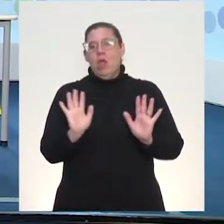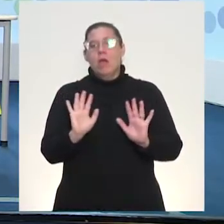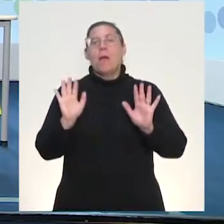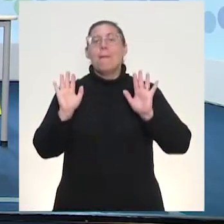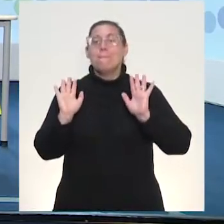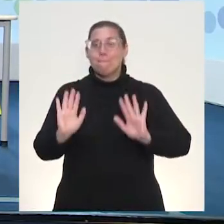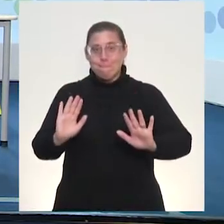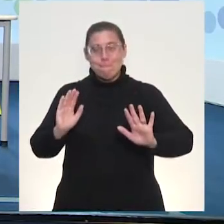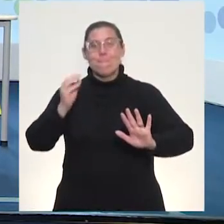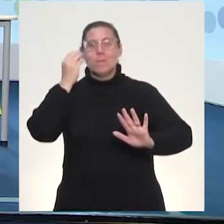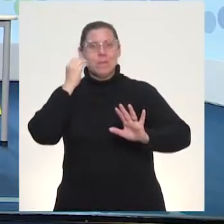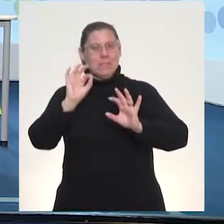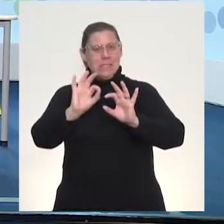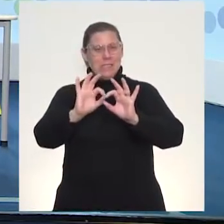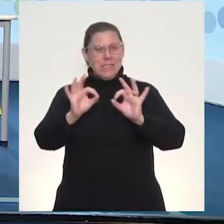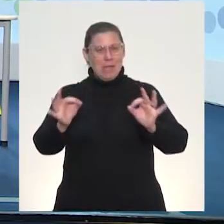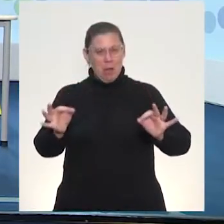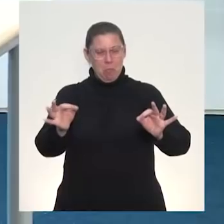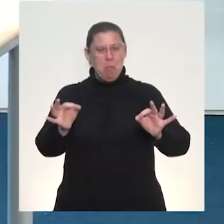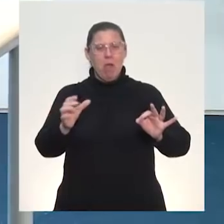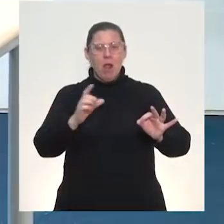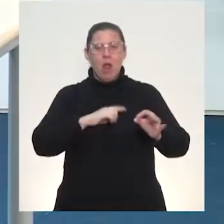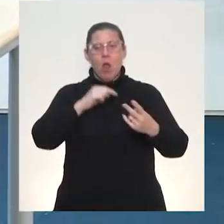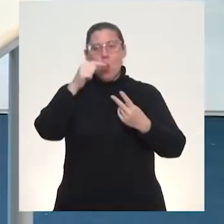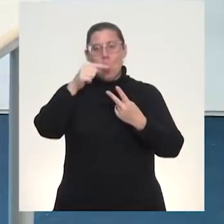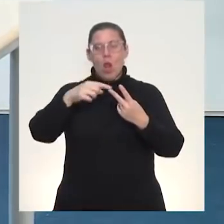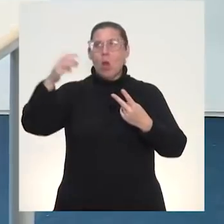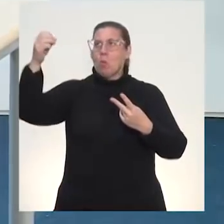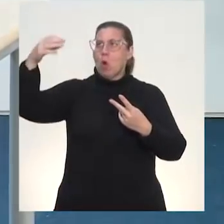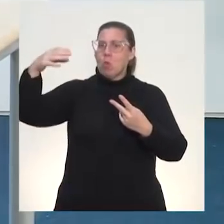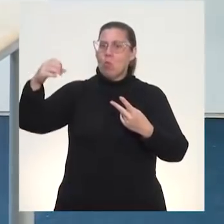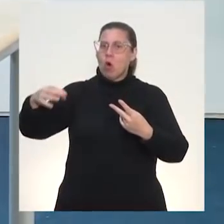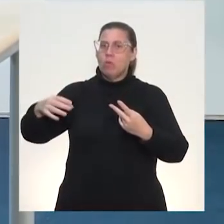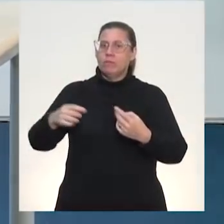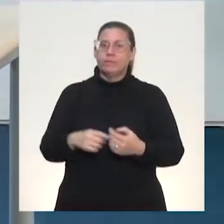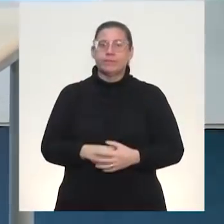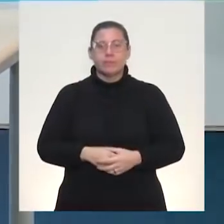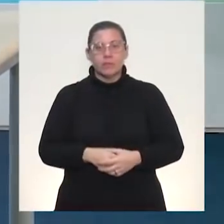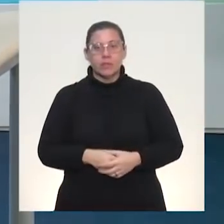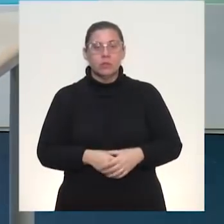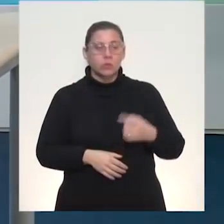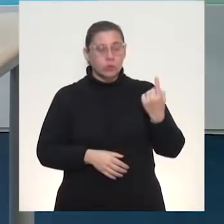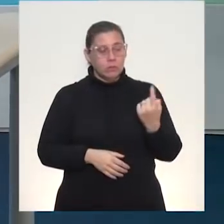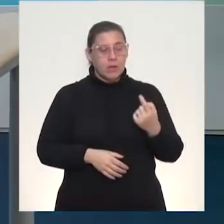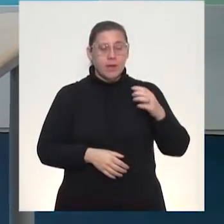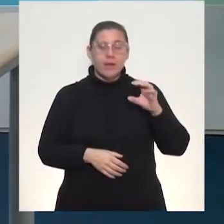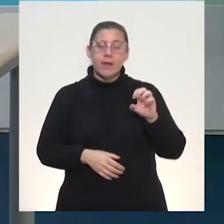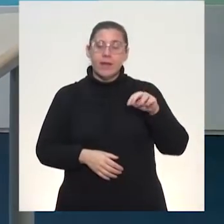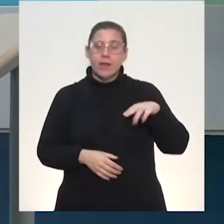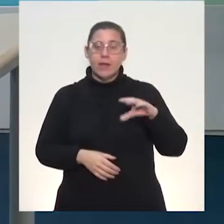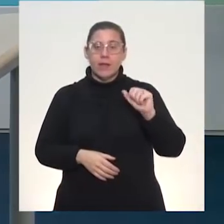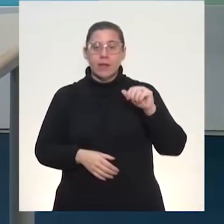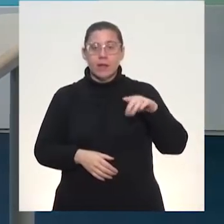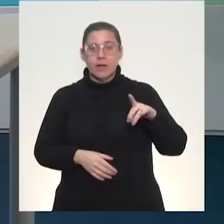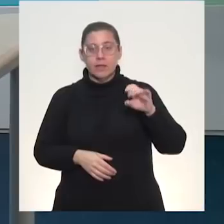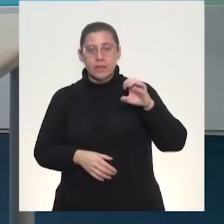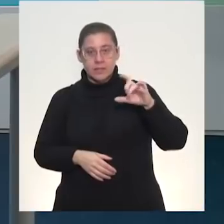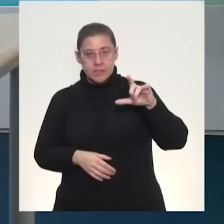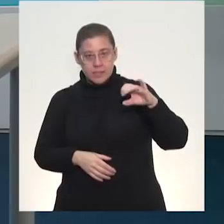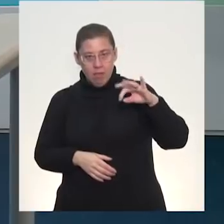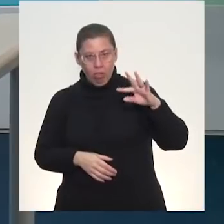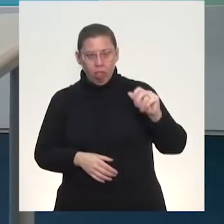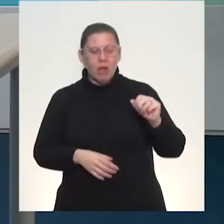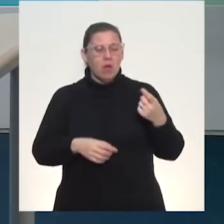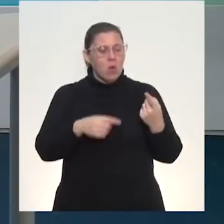é um experimento muito simples, né? A gente tem duas lâmpadas. Uma é uma lâmpada incandescente e uma outra é a lâmpada LED, né? A gente